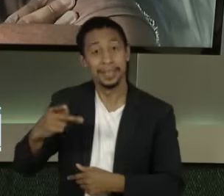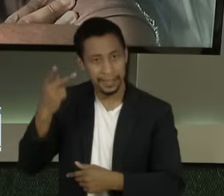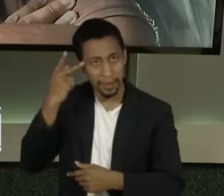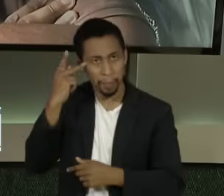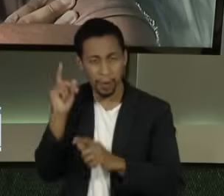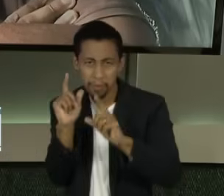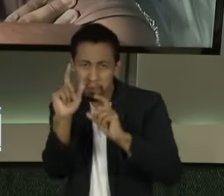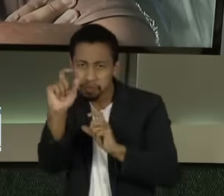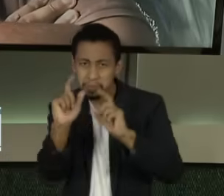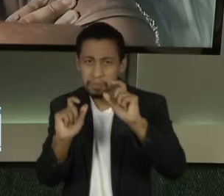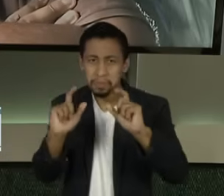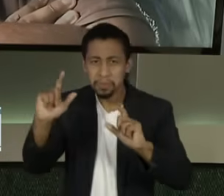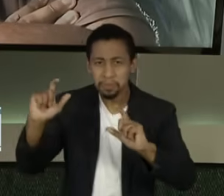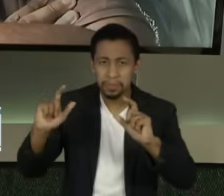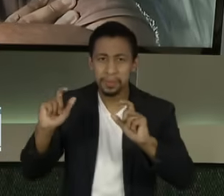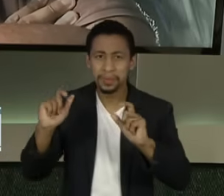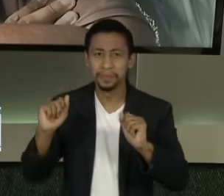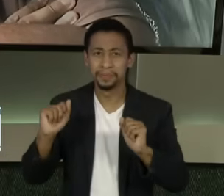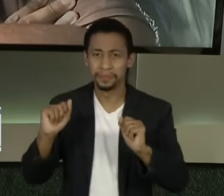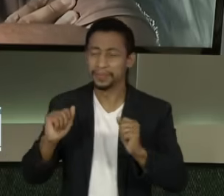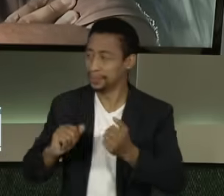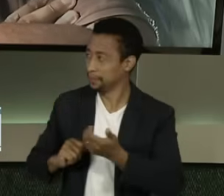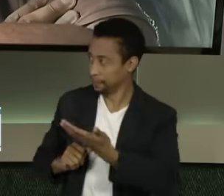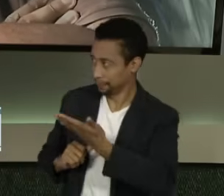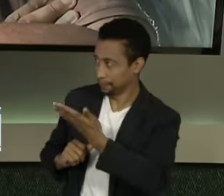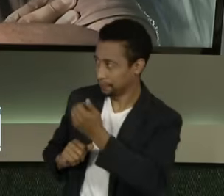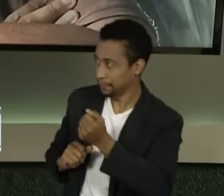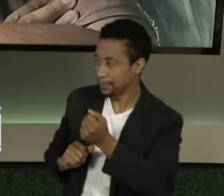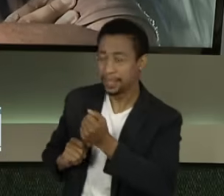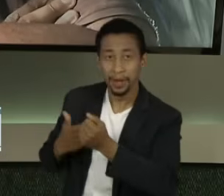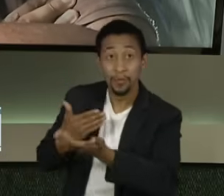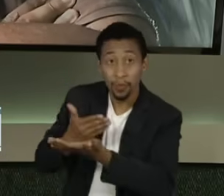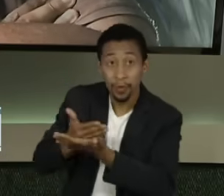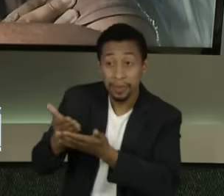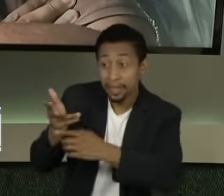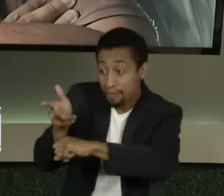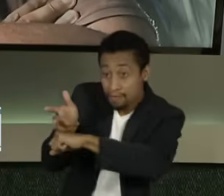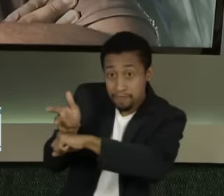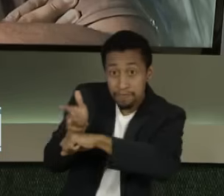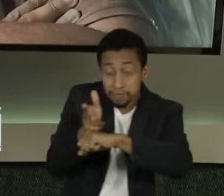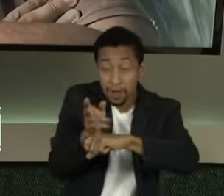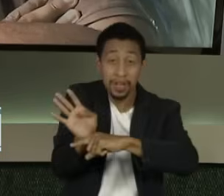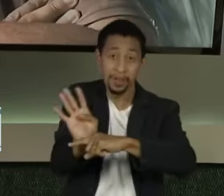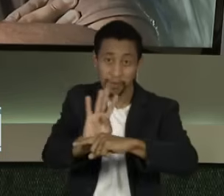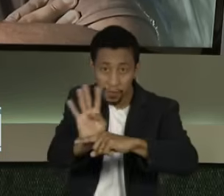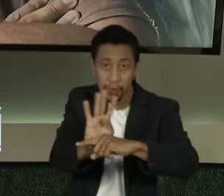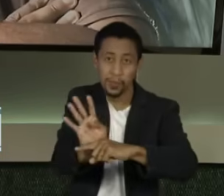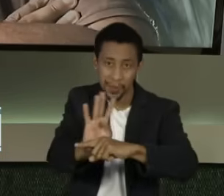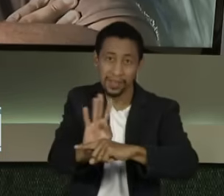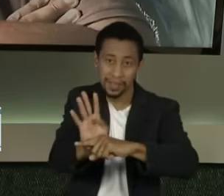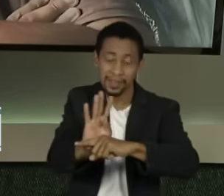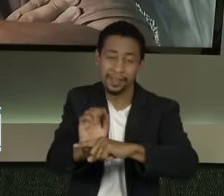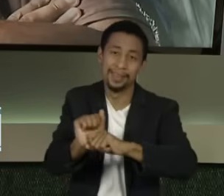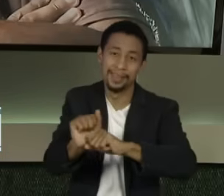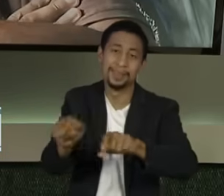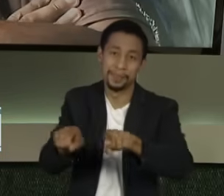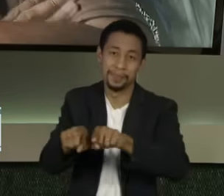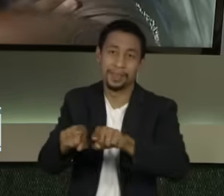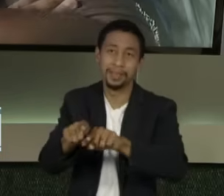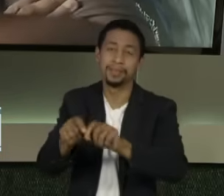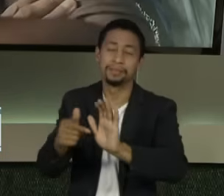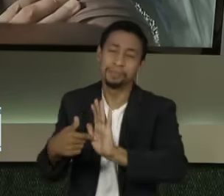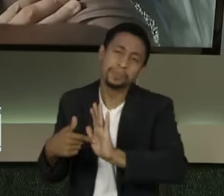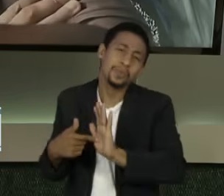agora, uma direção de um filme. E eu acho que ela continua trazer essa questão